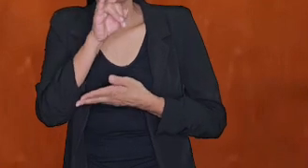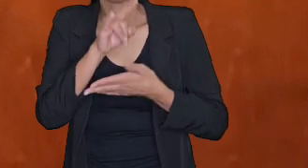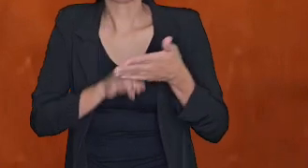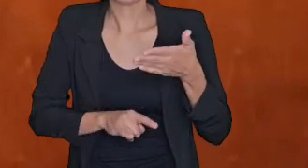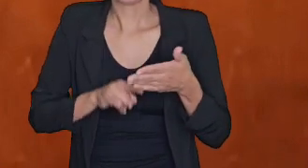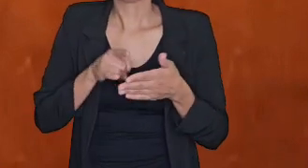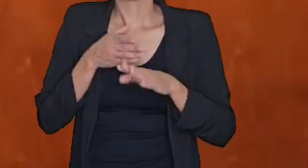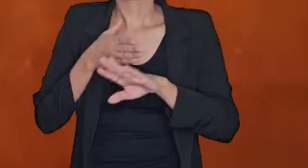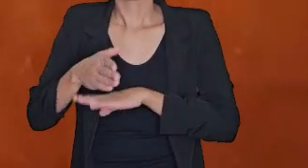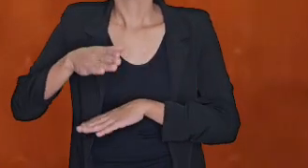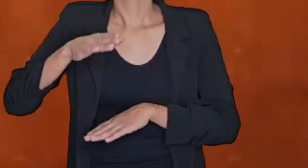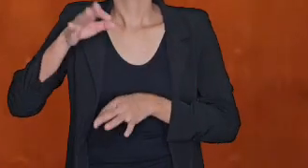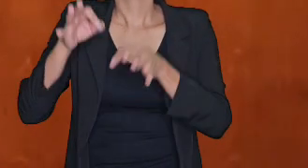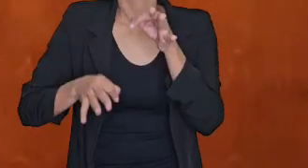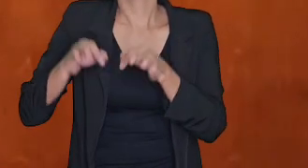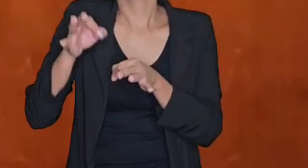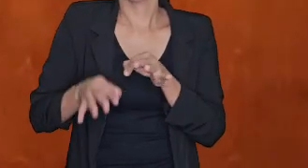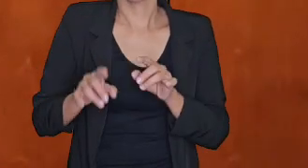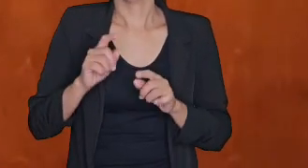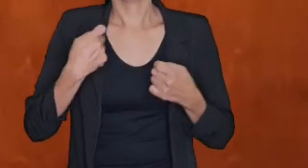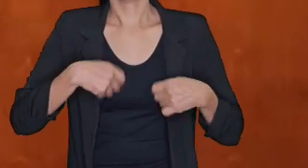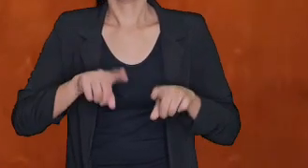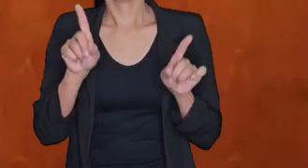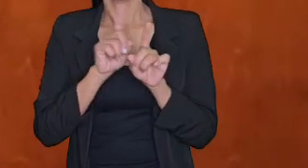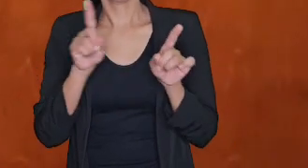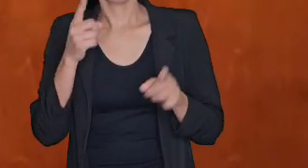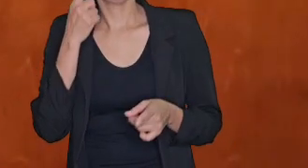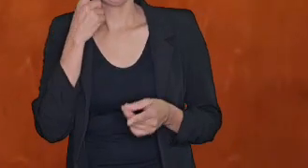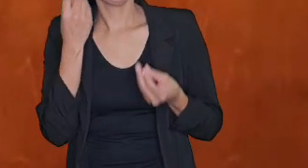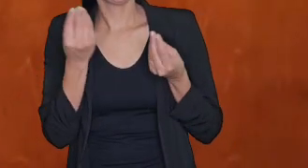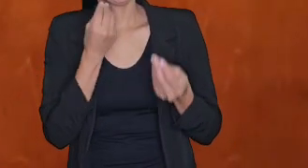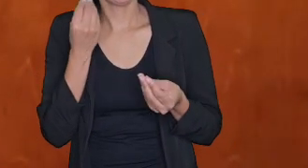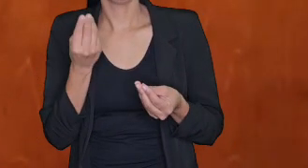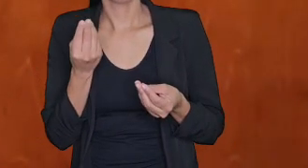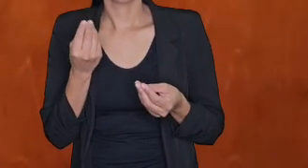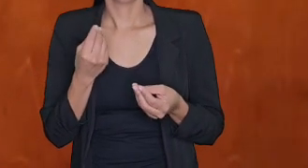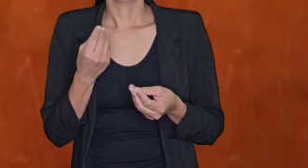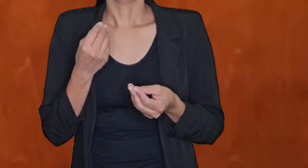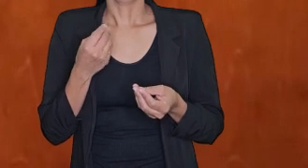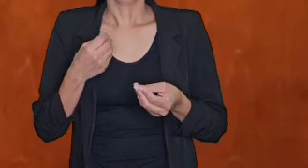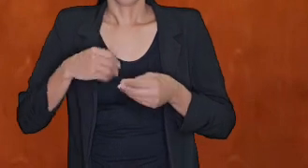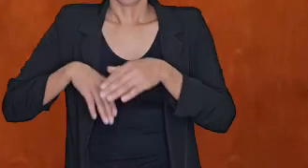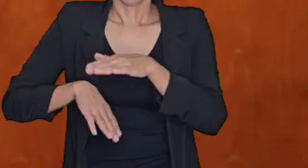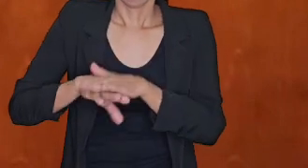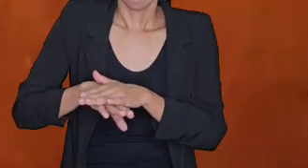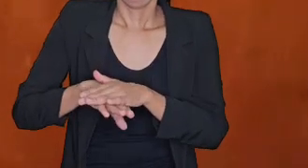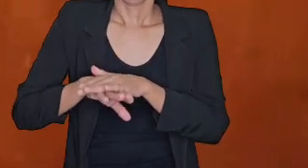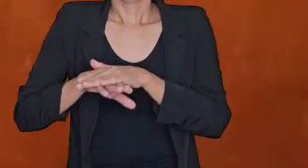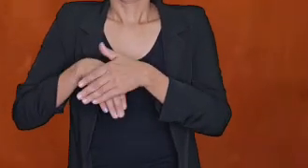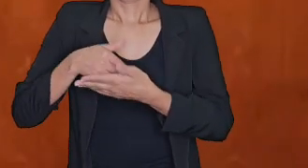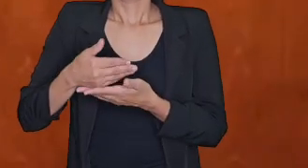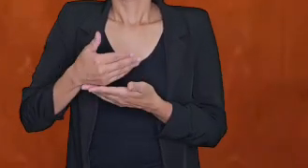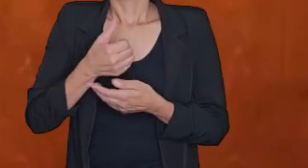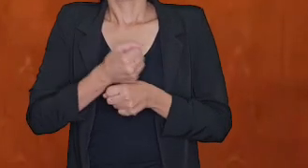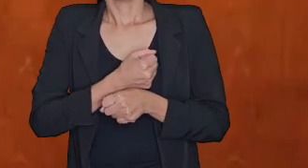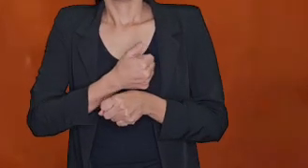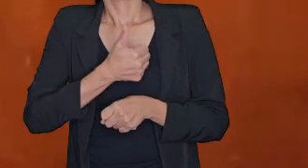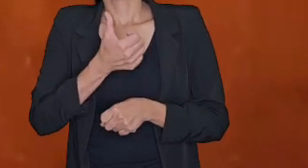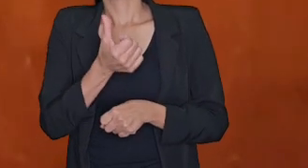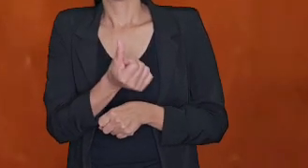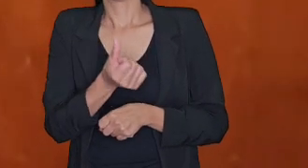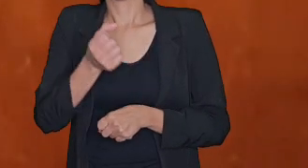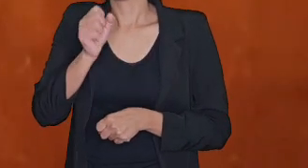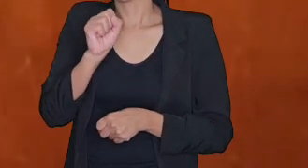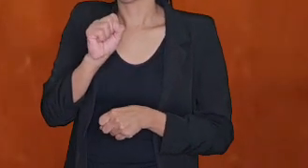teve que movimentar essa questão desses inventários judiciais retroativamente. Imagine ter que desarquivar